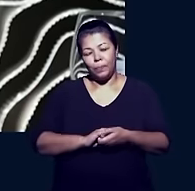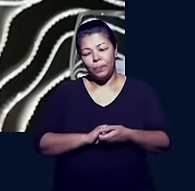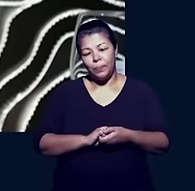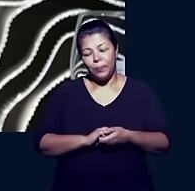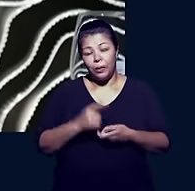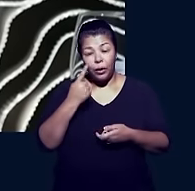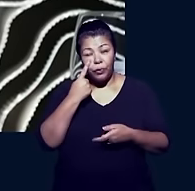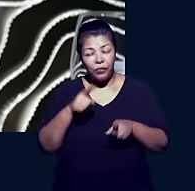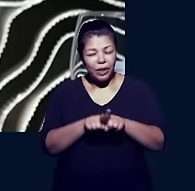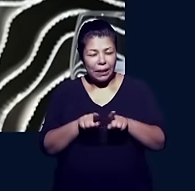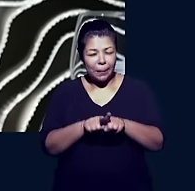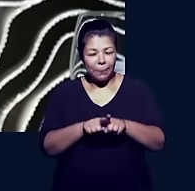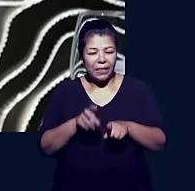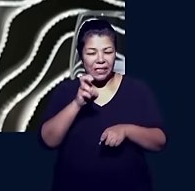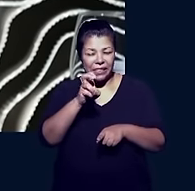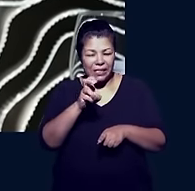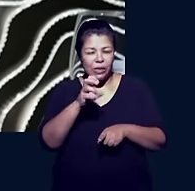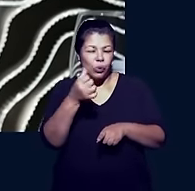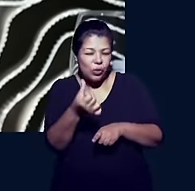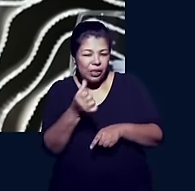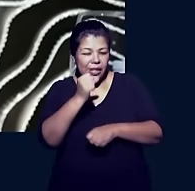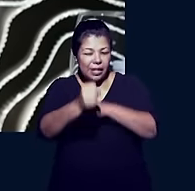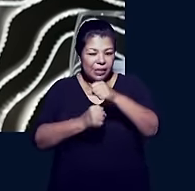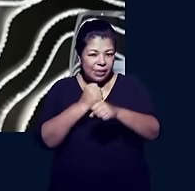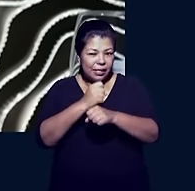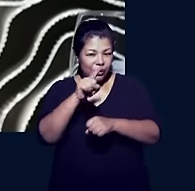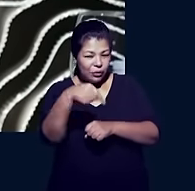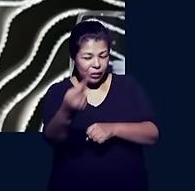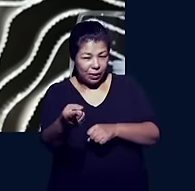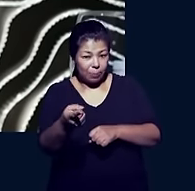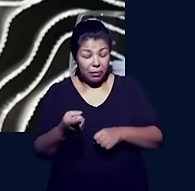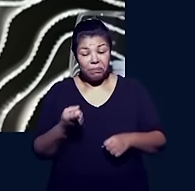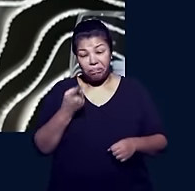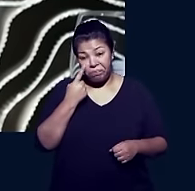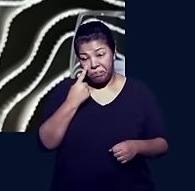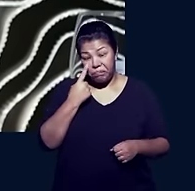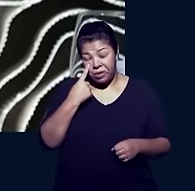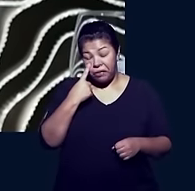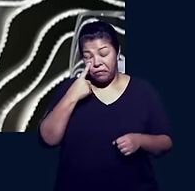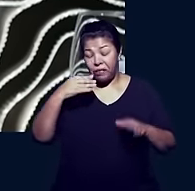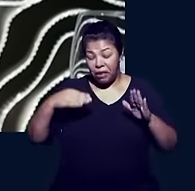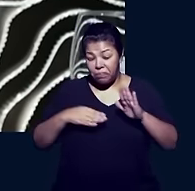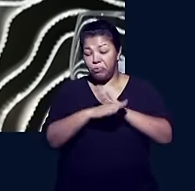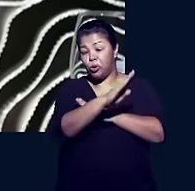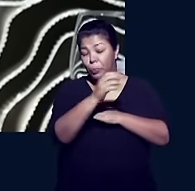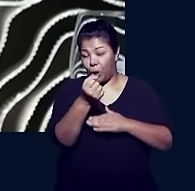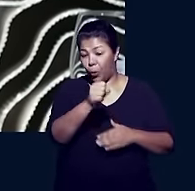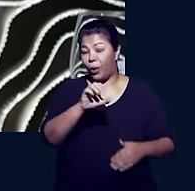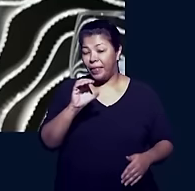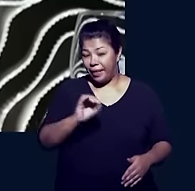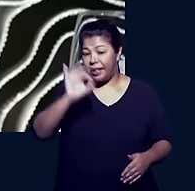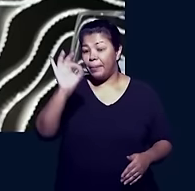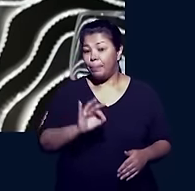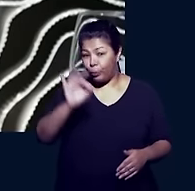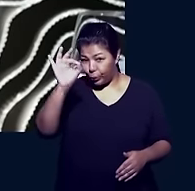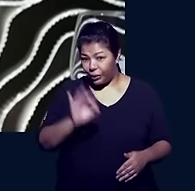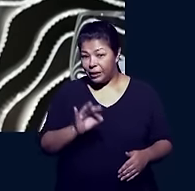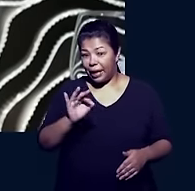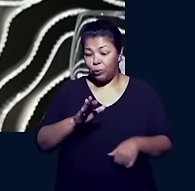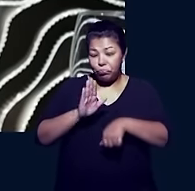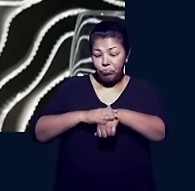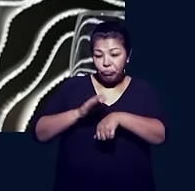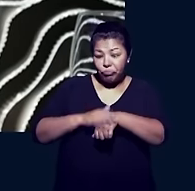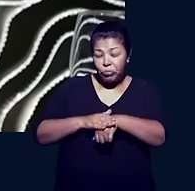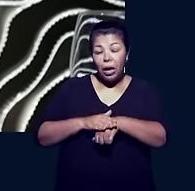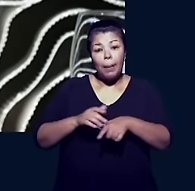próximos 5 6 anos a produção Brasileira de petróleo vai subir 80% e as pessoas escutam isso achando que é